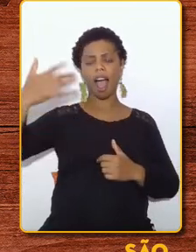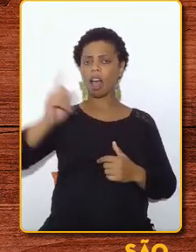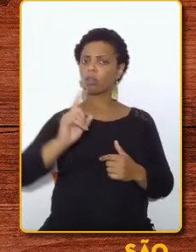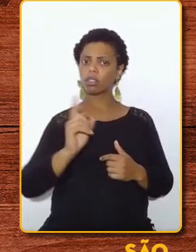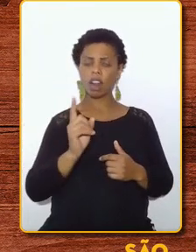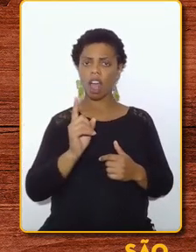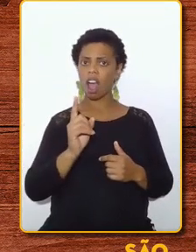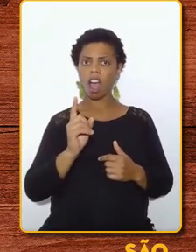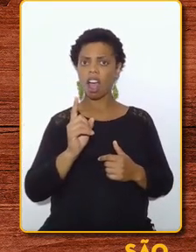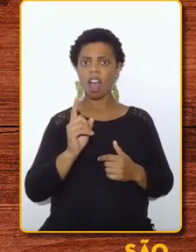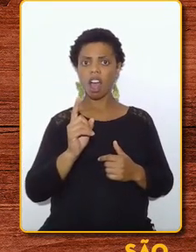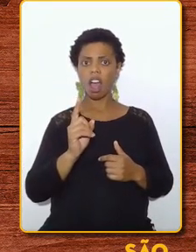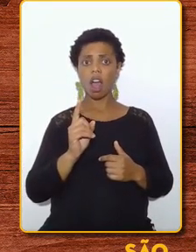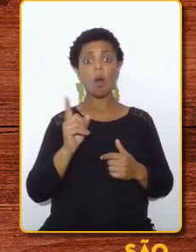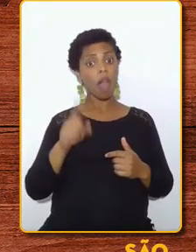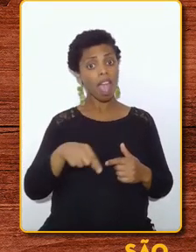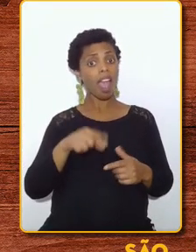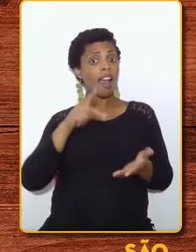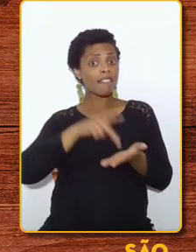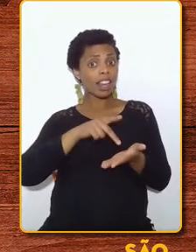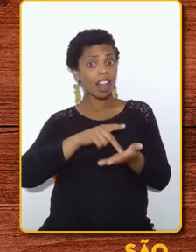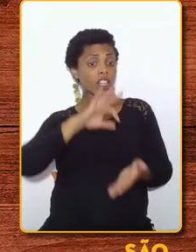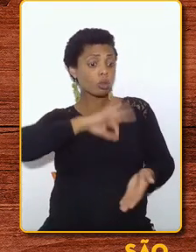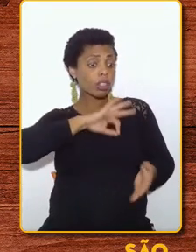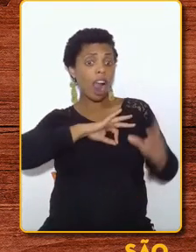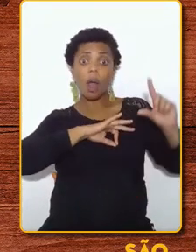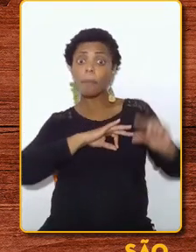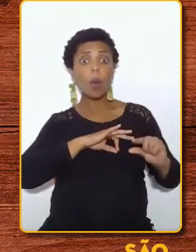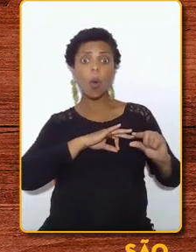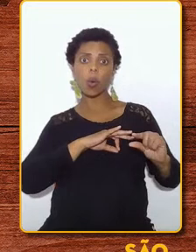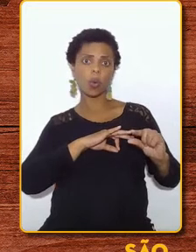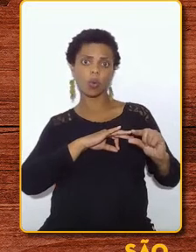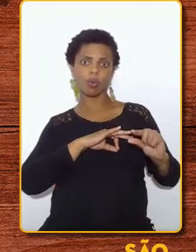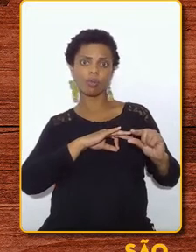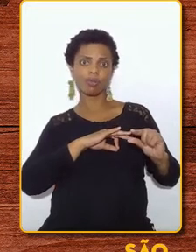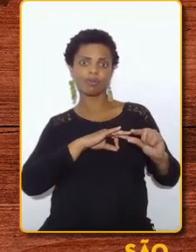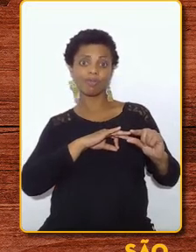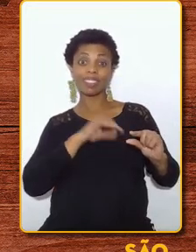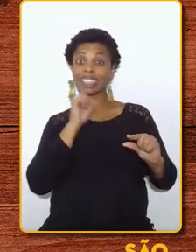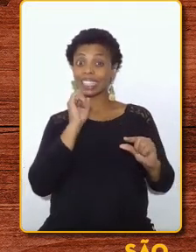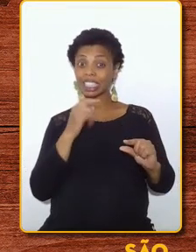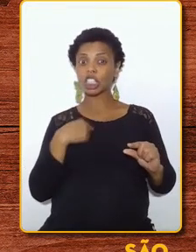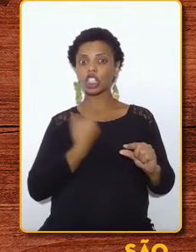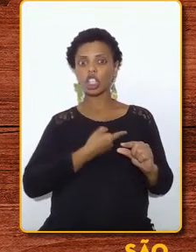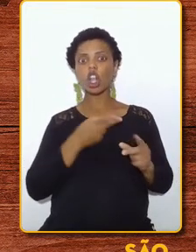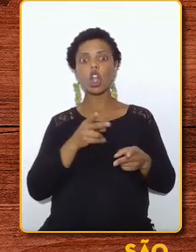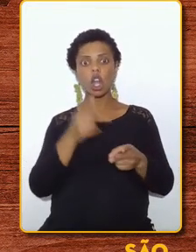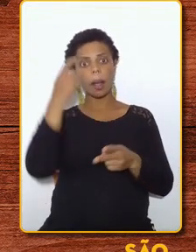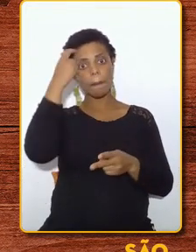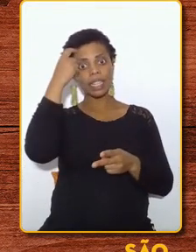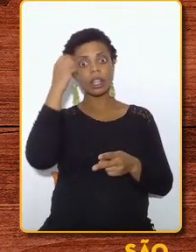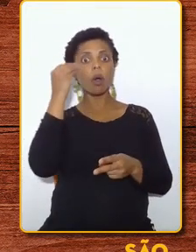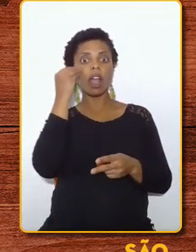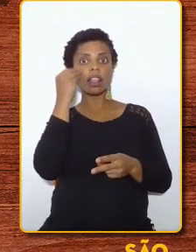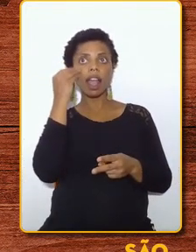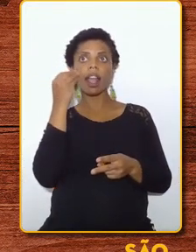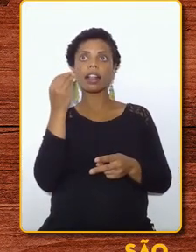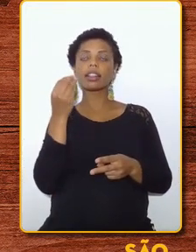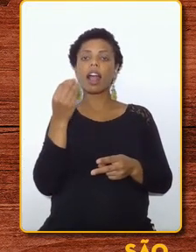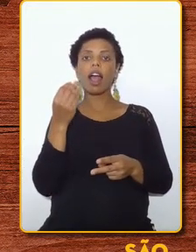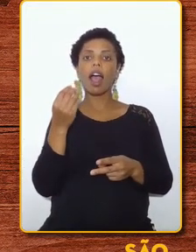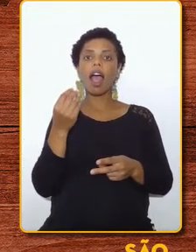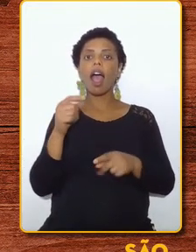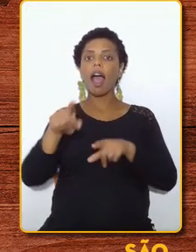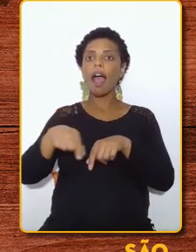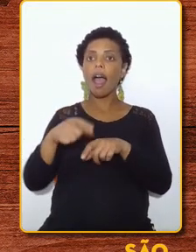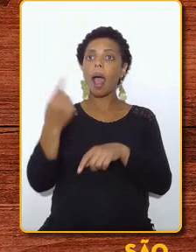estão altos, os salários é que estão muito baixos. E se nós insistimos nessa ideia de cada vez mais baixar o preço dos